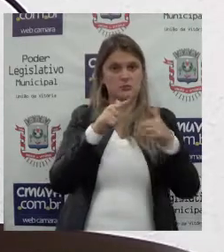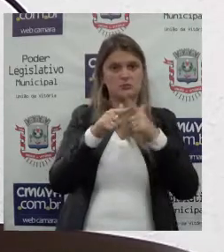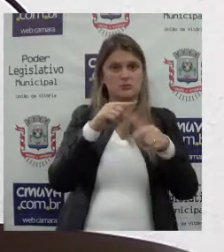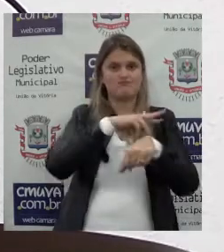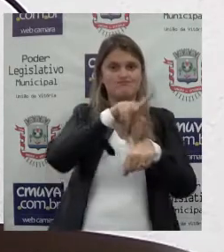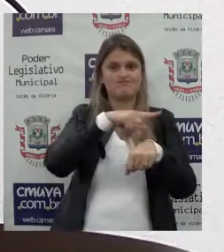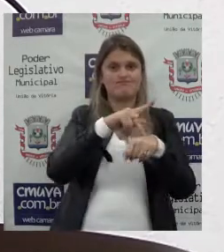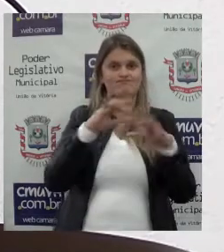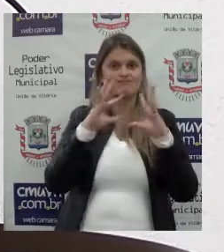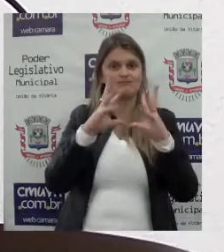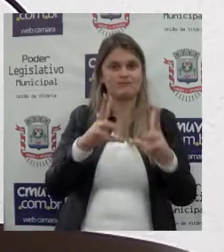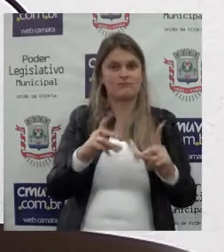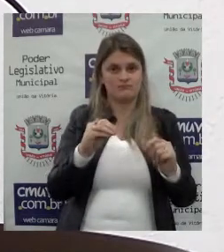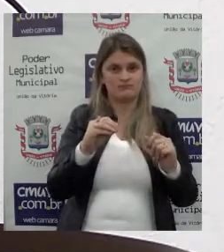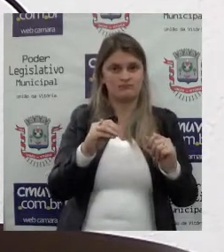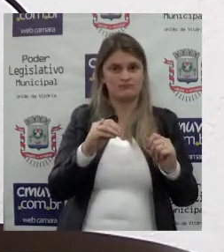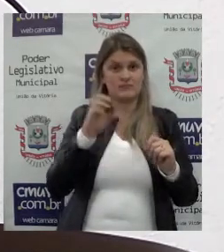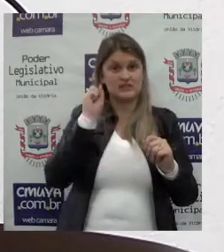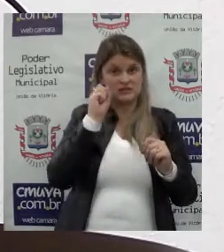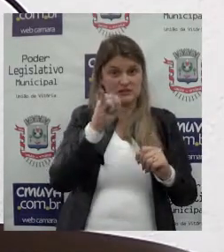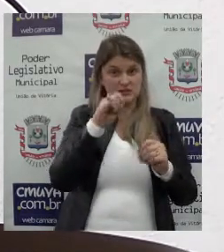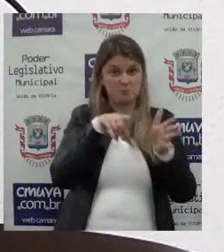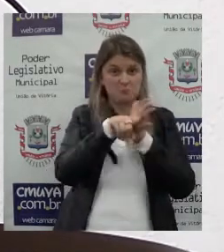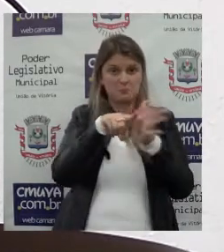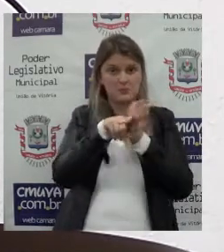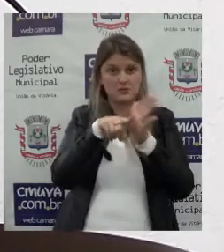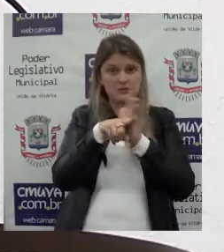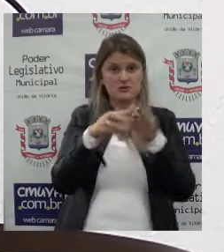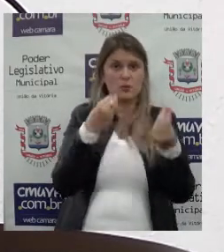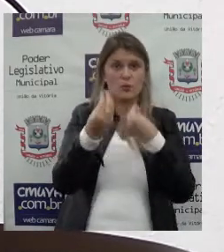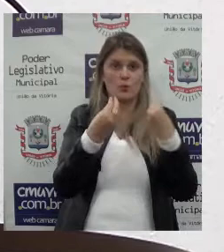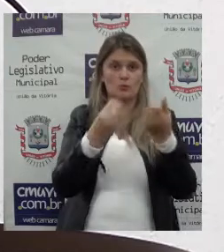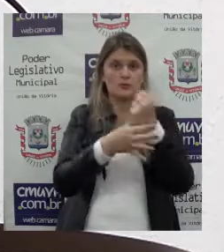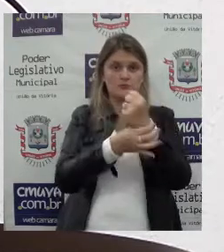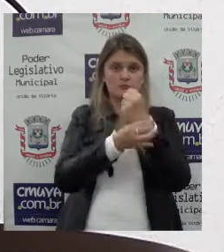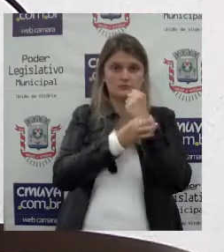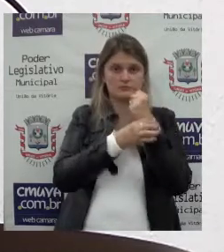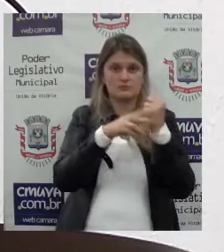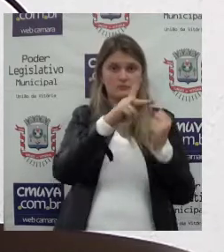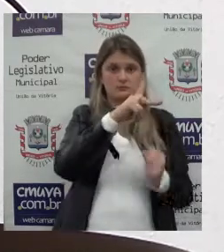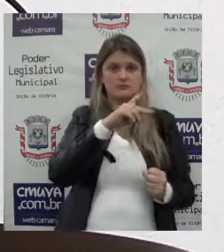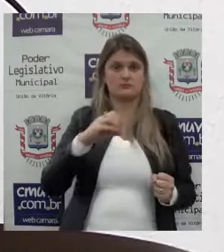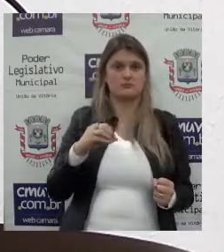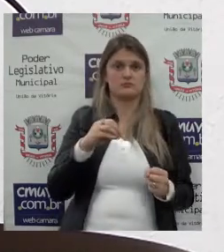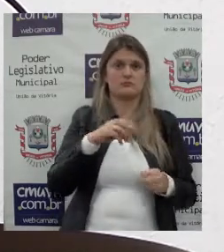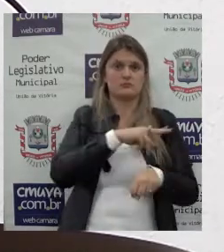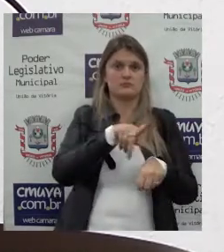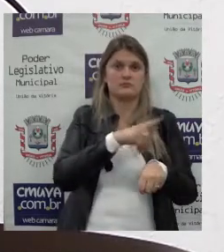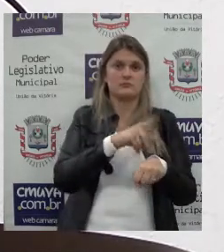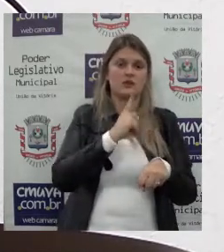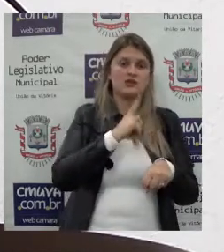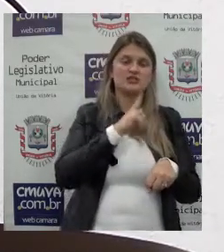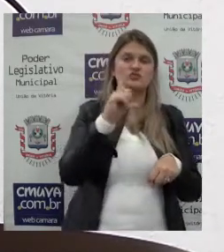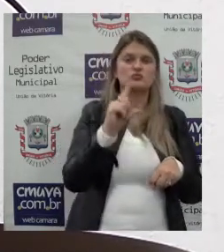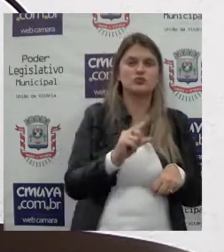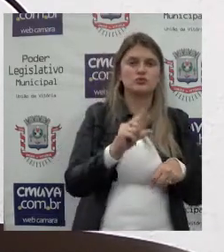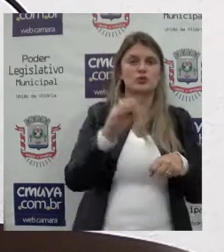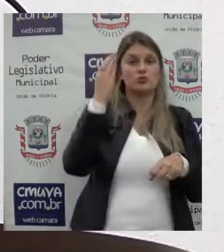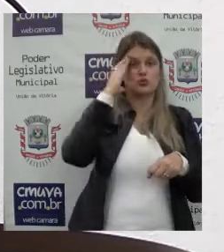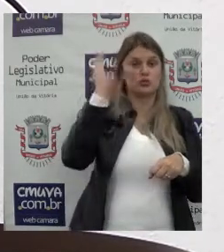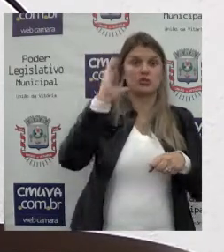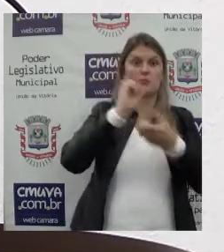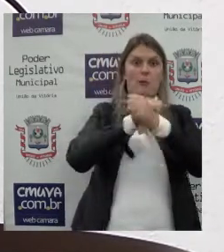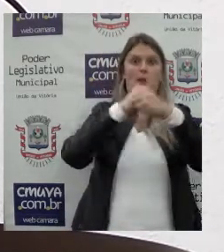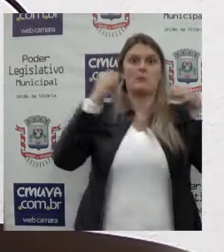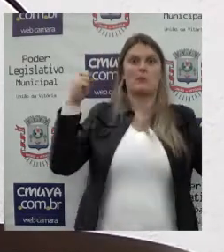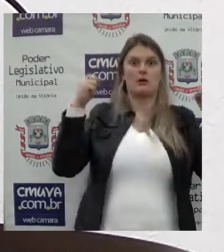isso. É problema do país inteiro. Se vocês pesquisarem um pouco a situação de segurança pública no país, tem lugar, tem horas que ela